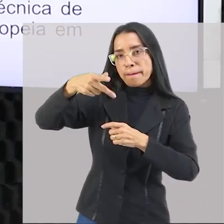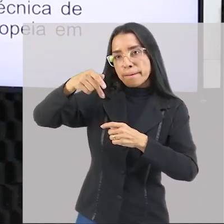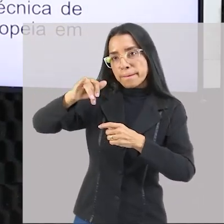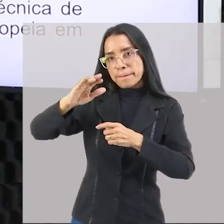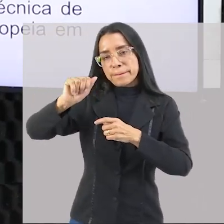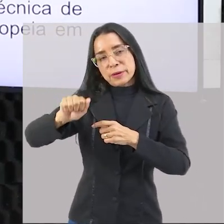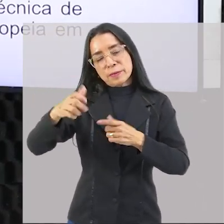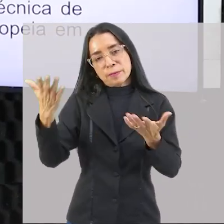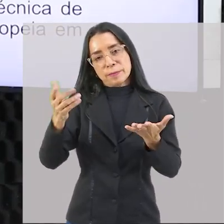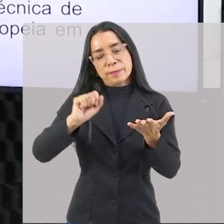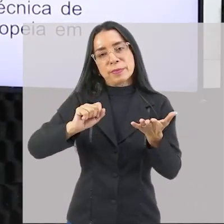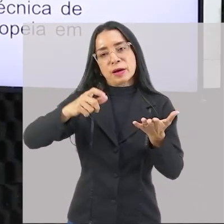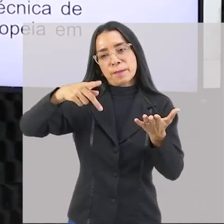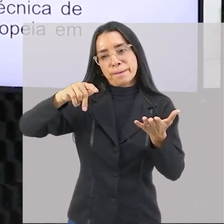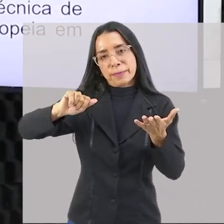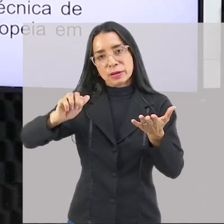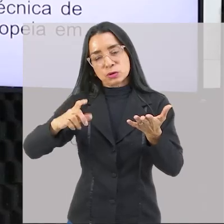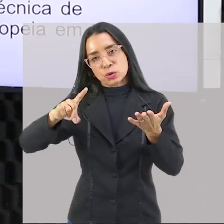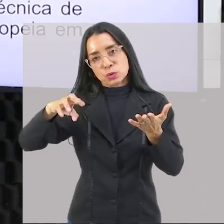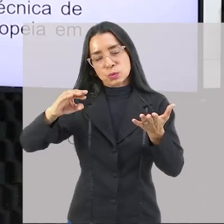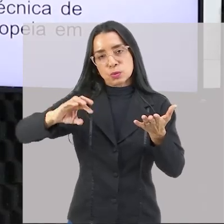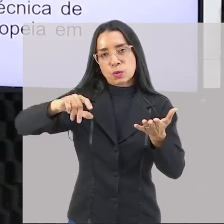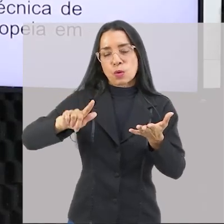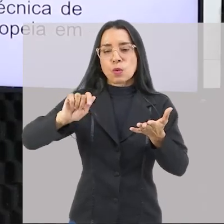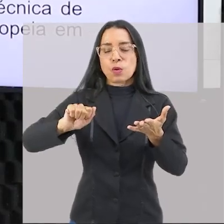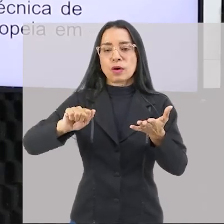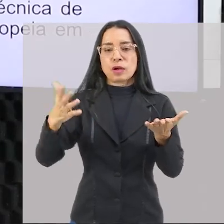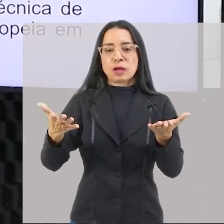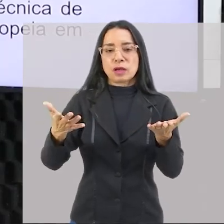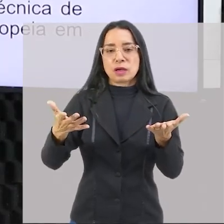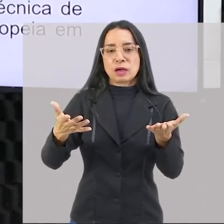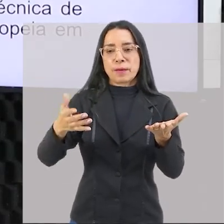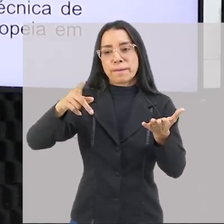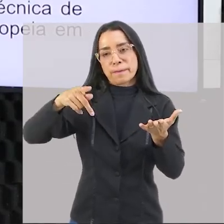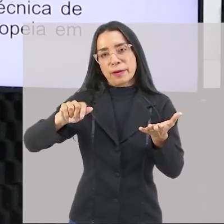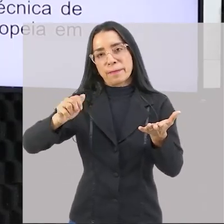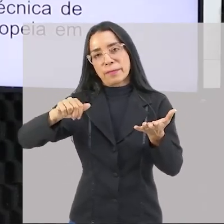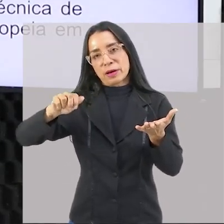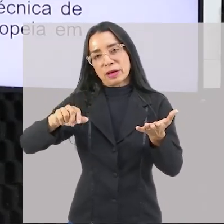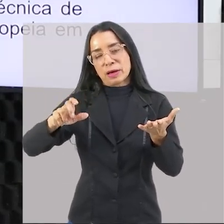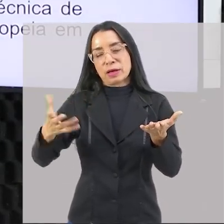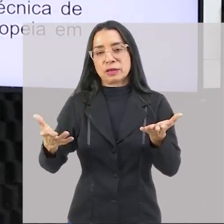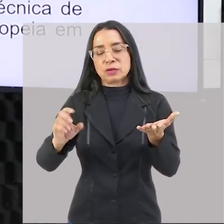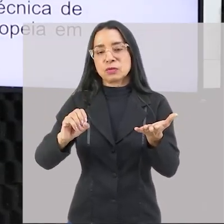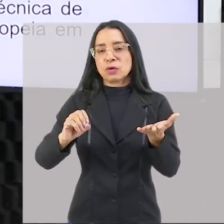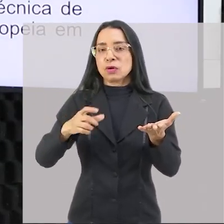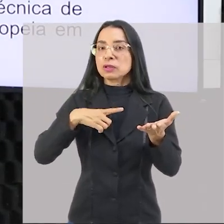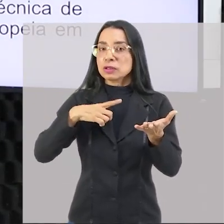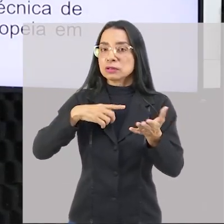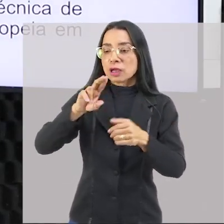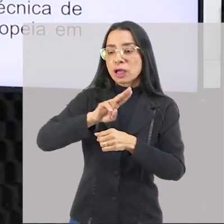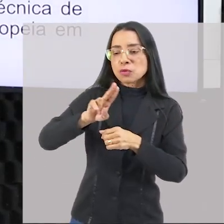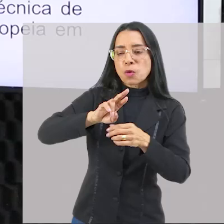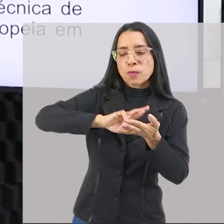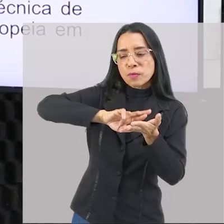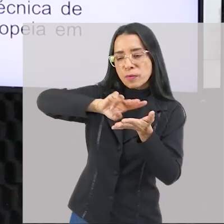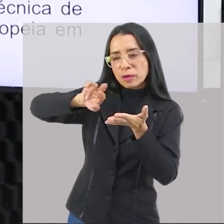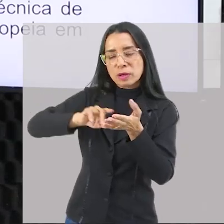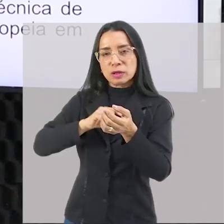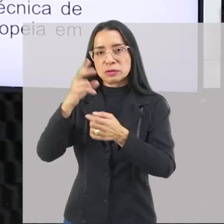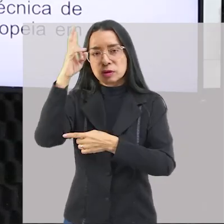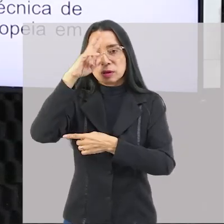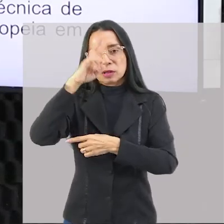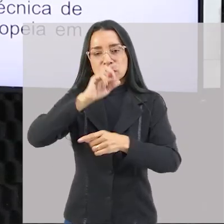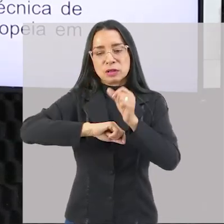ou papagaio, ou pandorga, ou corica, ela tem nomes variados, né? Eu lembro de uma brincadeira da infância,